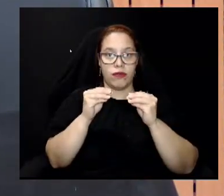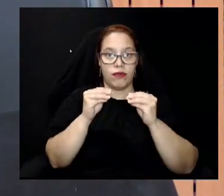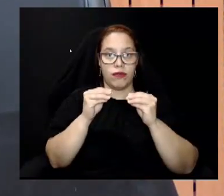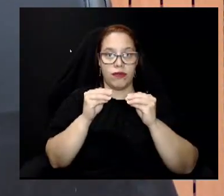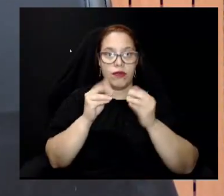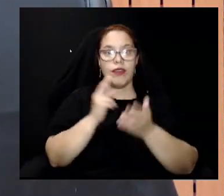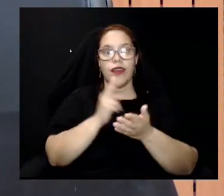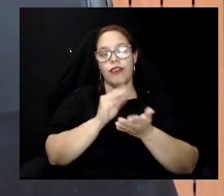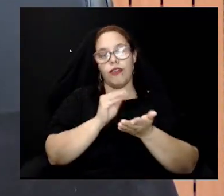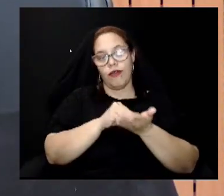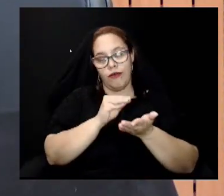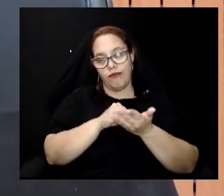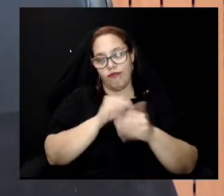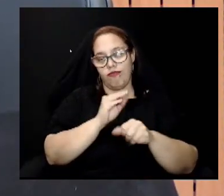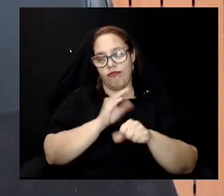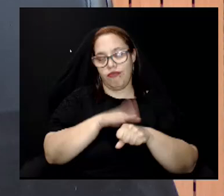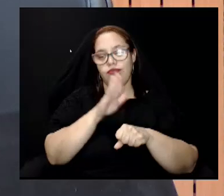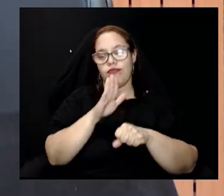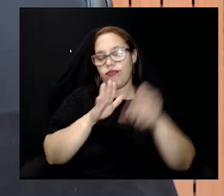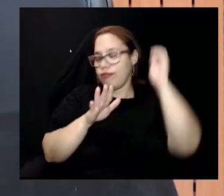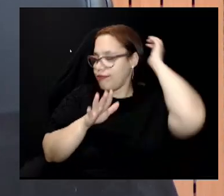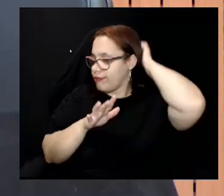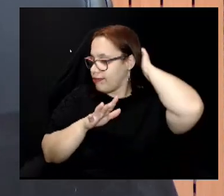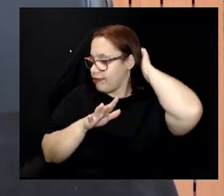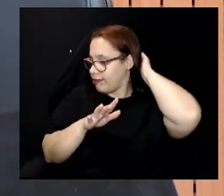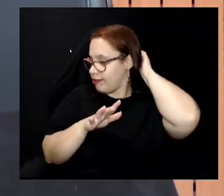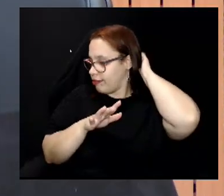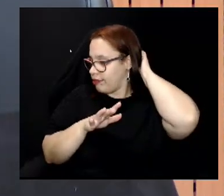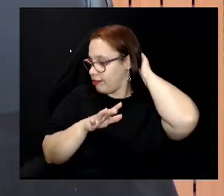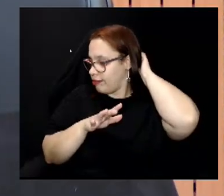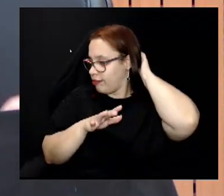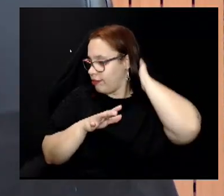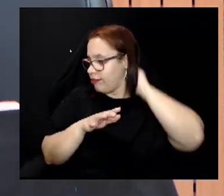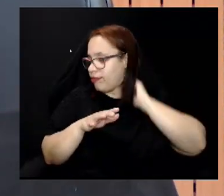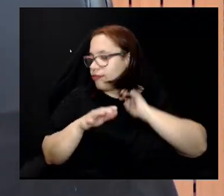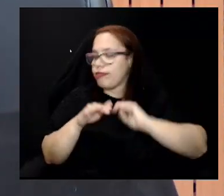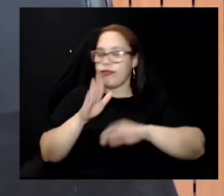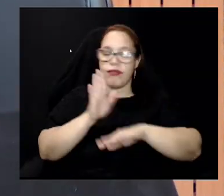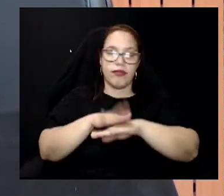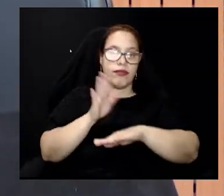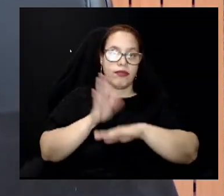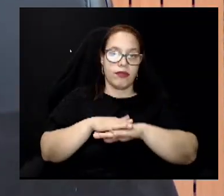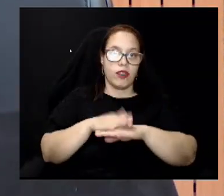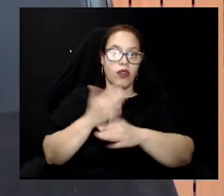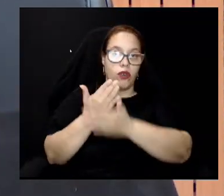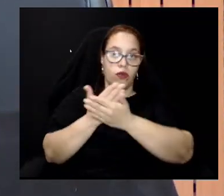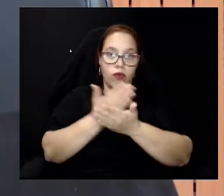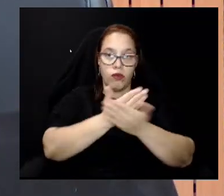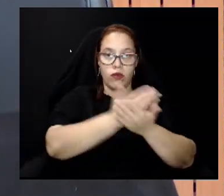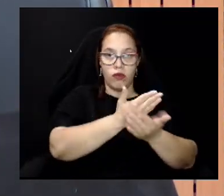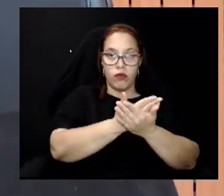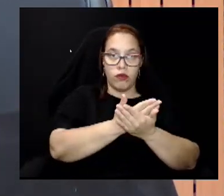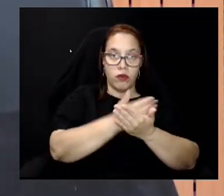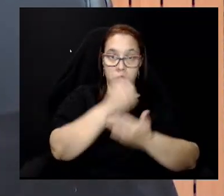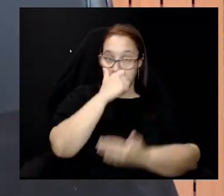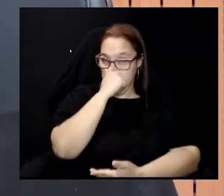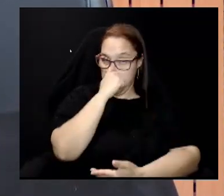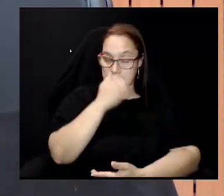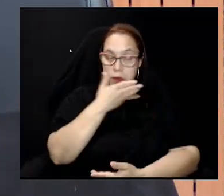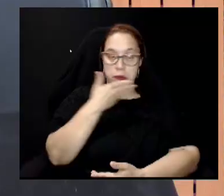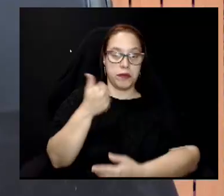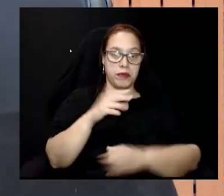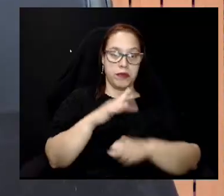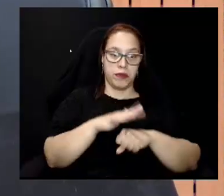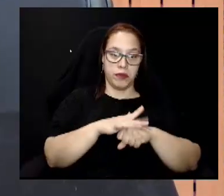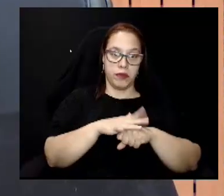mais, né? Então, eu acho que cada vez mais a gente tem mais estudos que melhoram a doença, mas também a doença vai